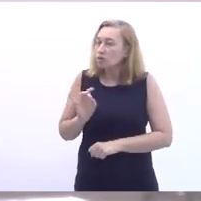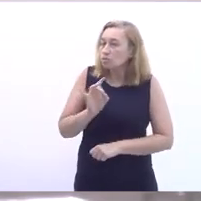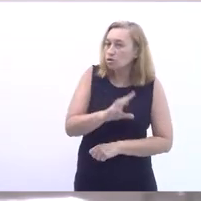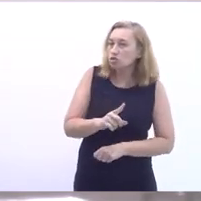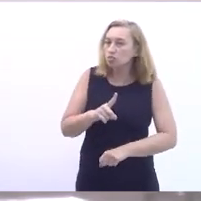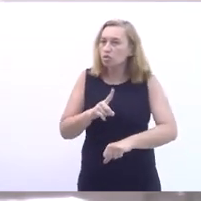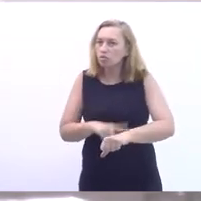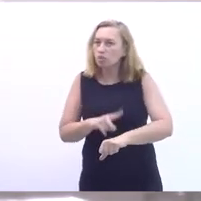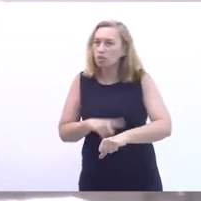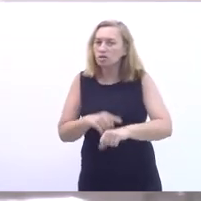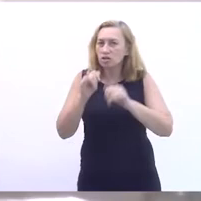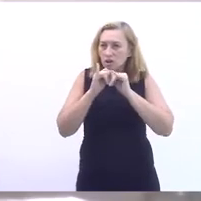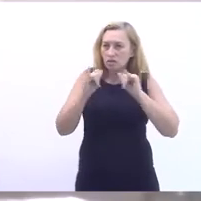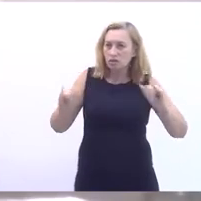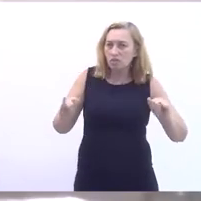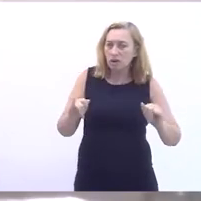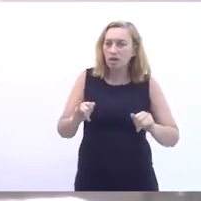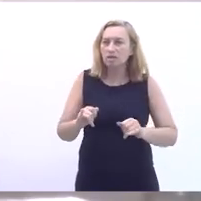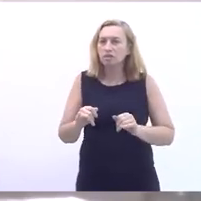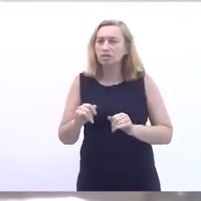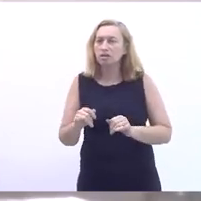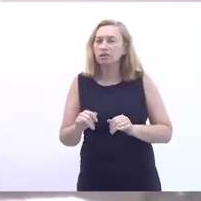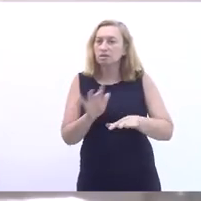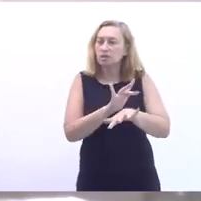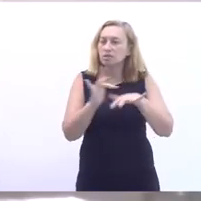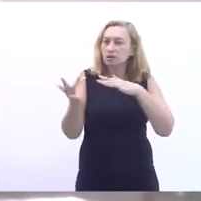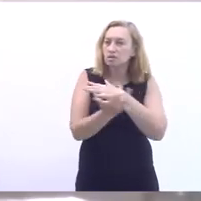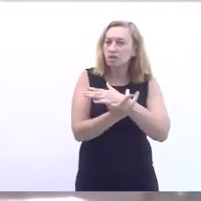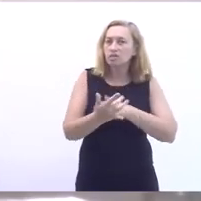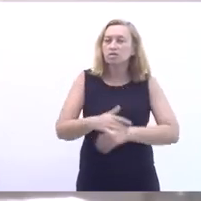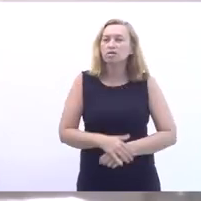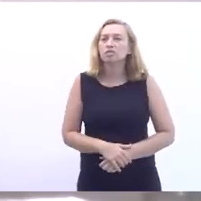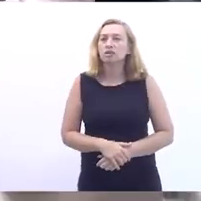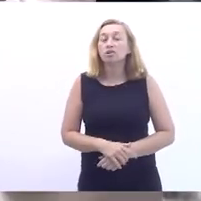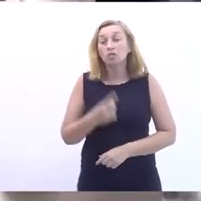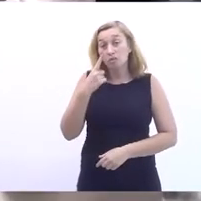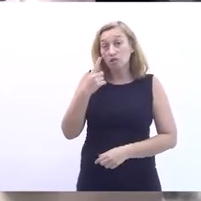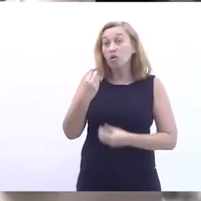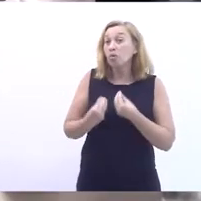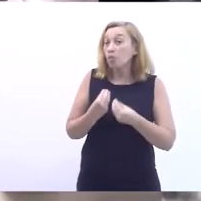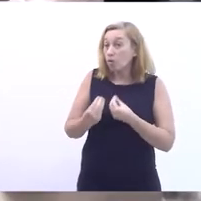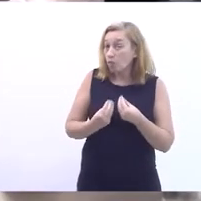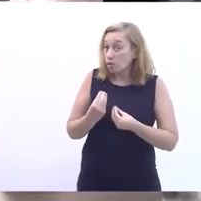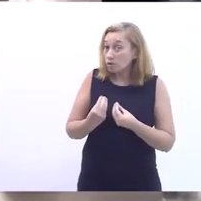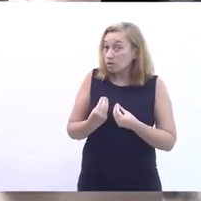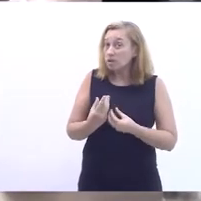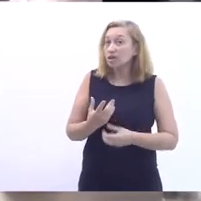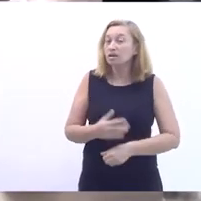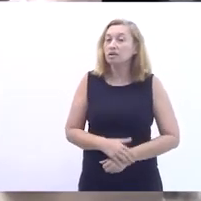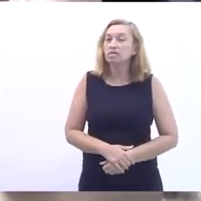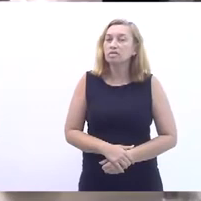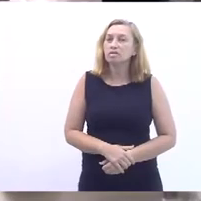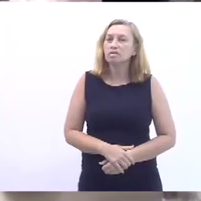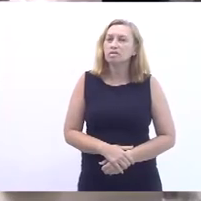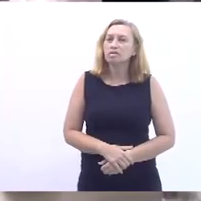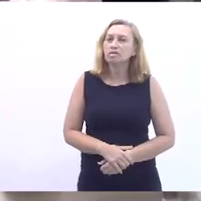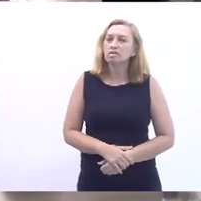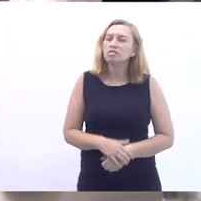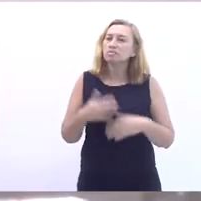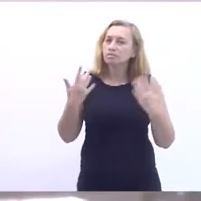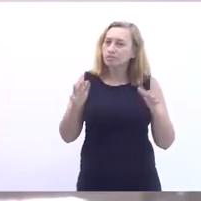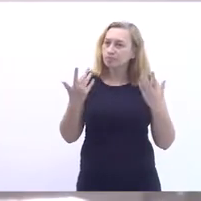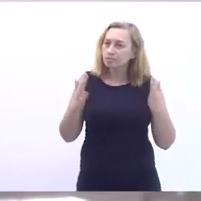hora eu tenho divulgado nas redes botei lá um vídeo e tal mas vamos ver como é que tá a nossa expectativa sal